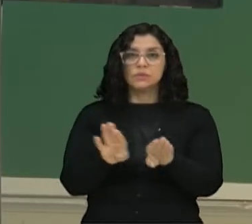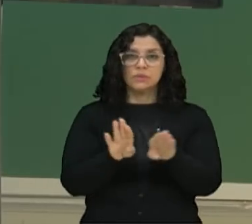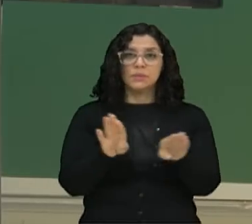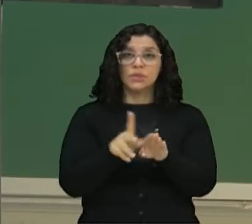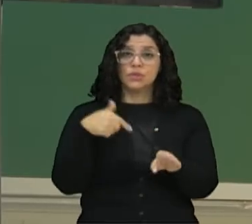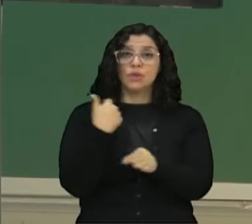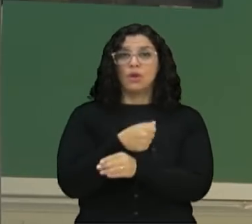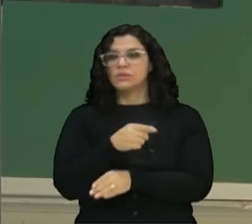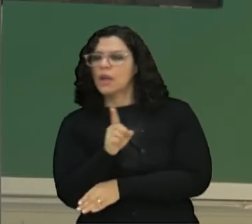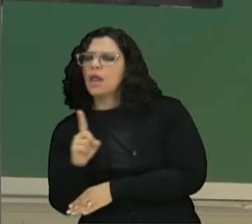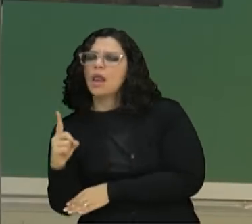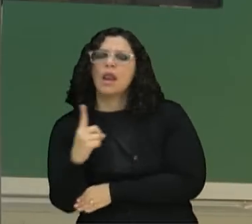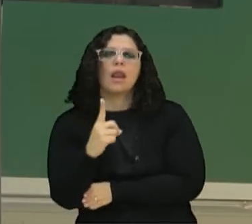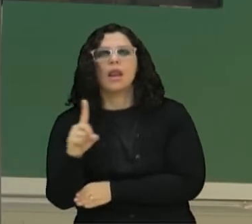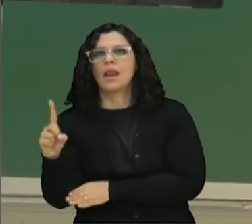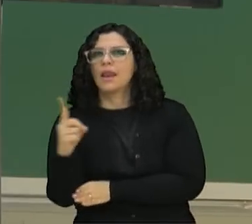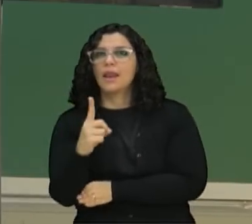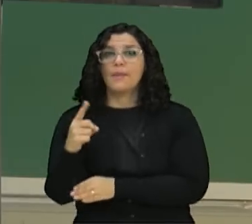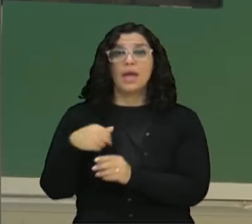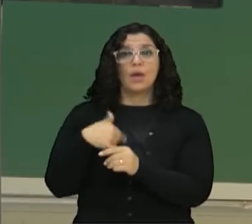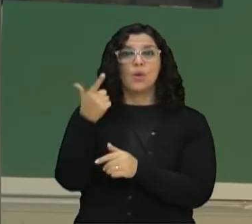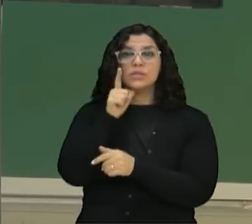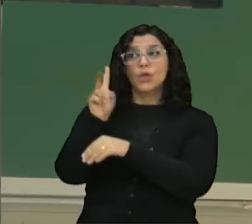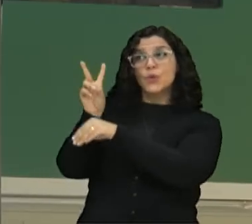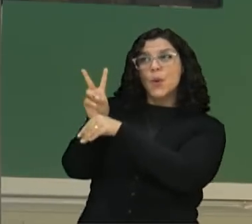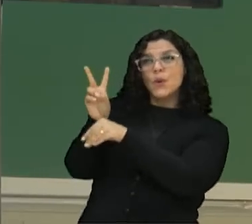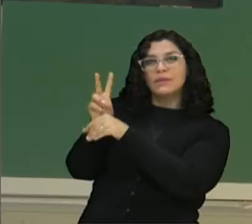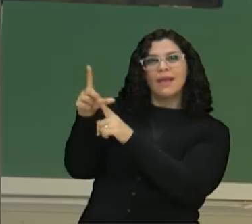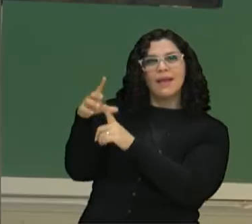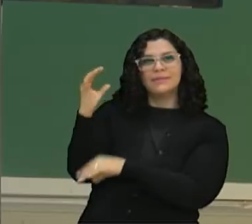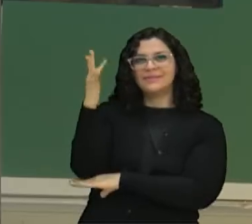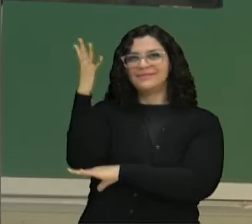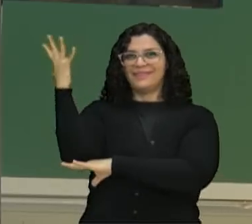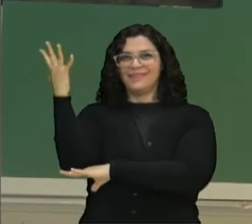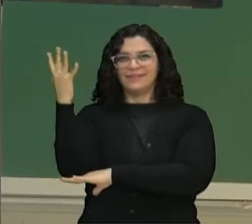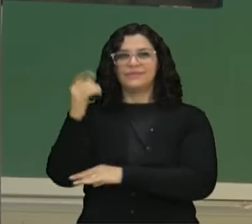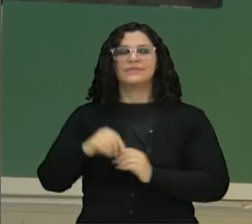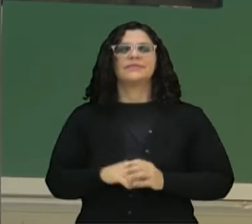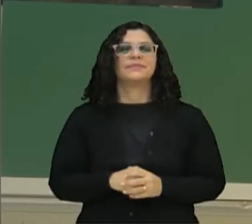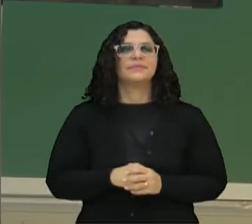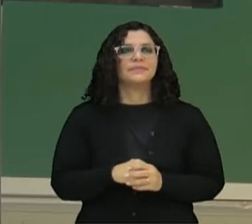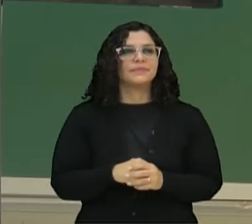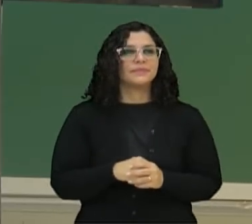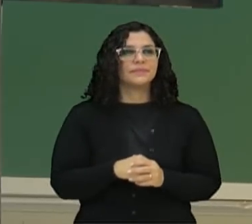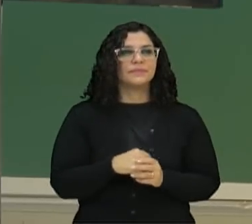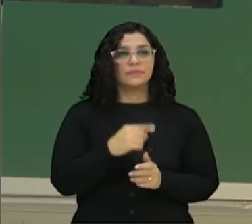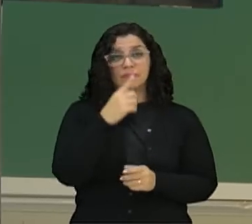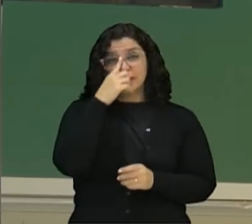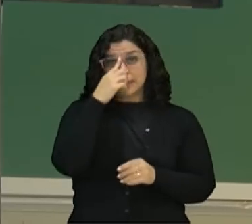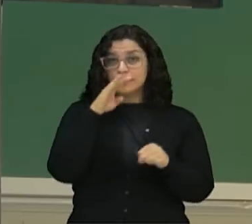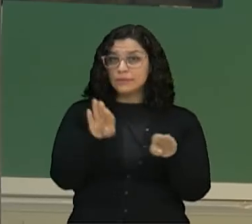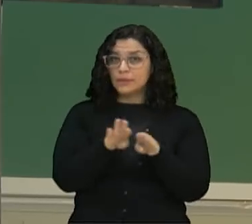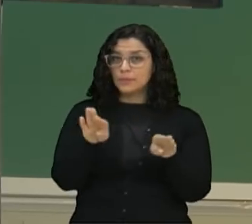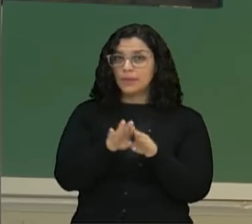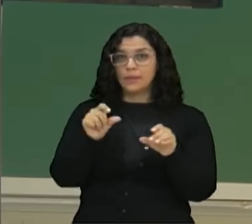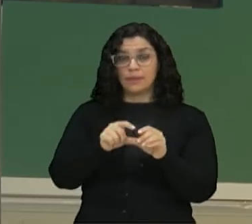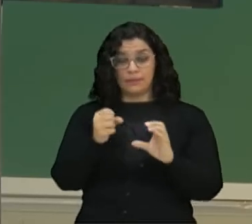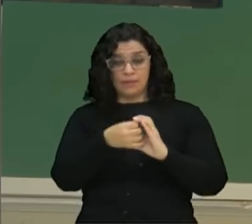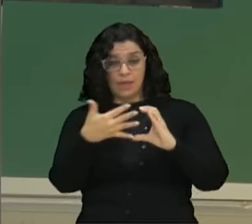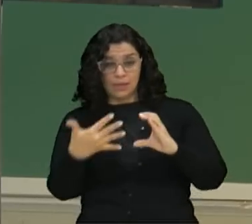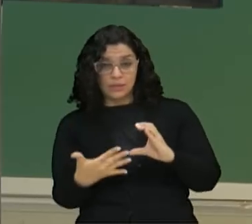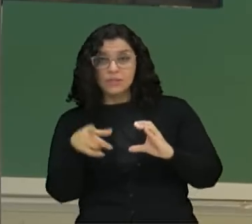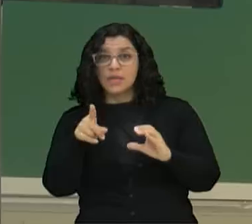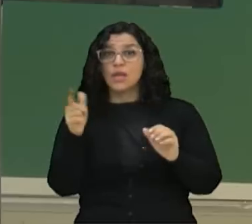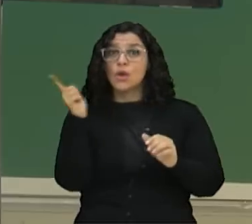gente passa por entre os galhos para não estragar a plantinha, né? A árvore. E possuir características que o